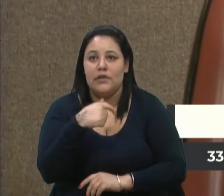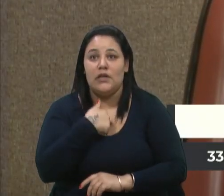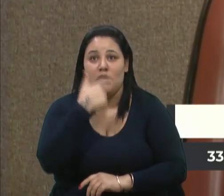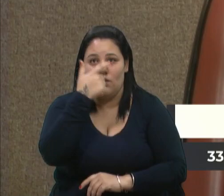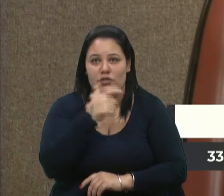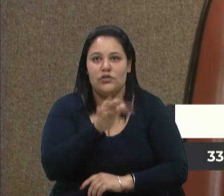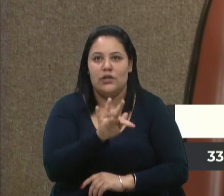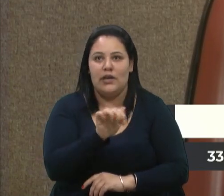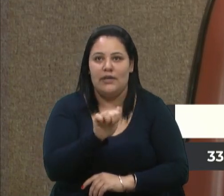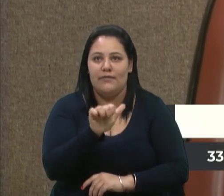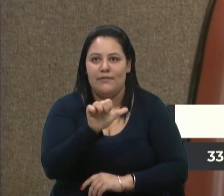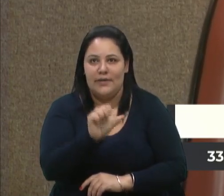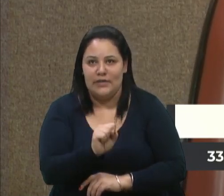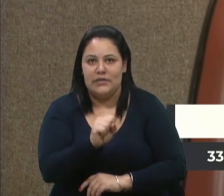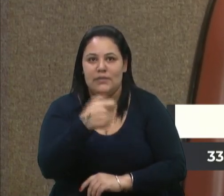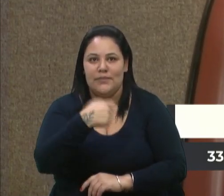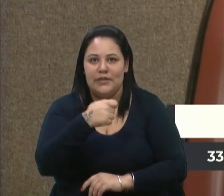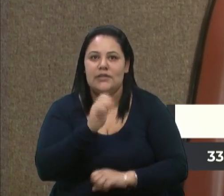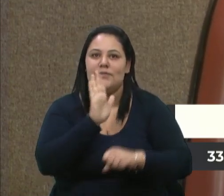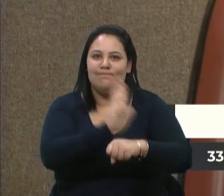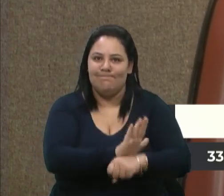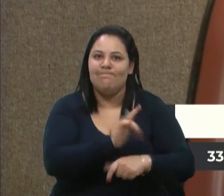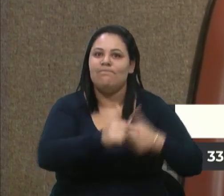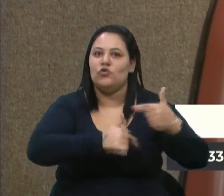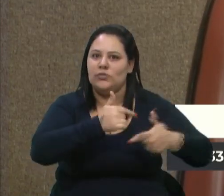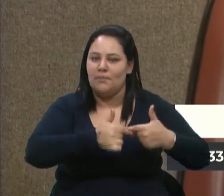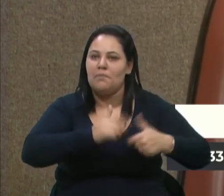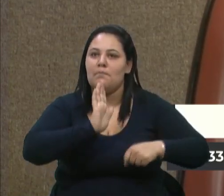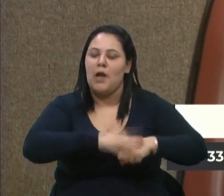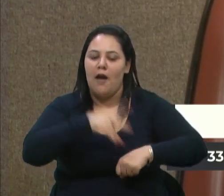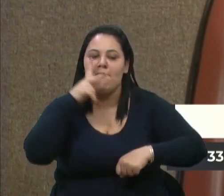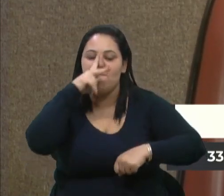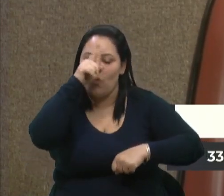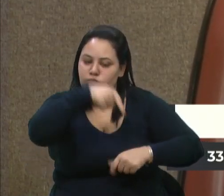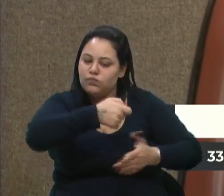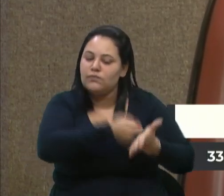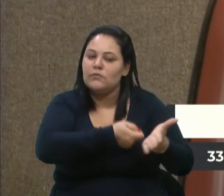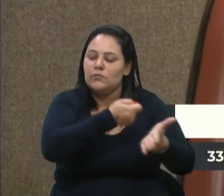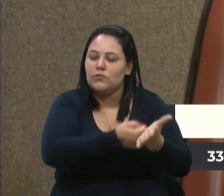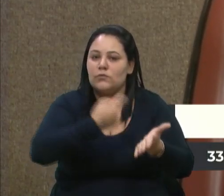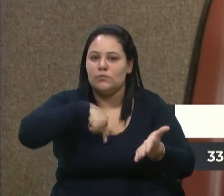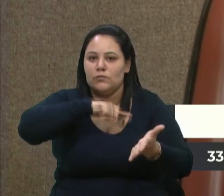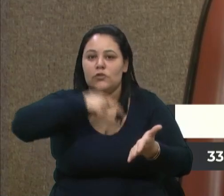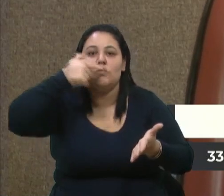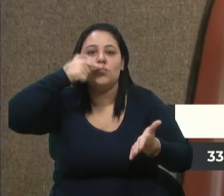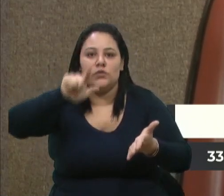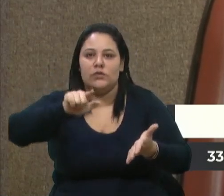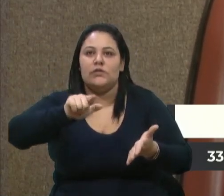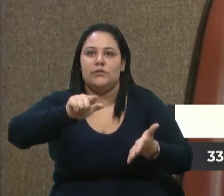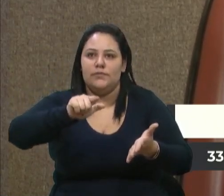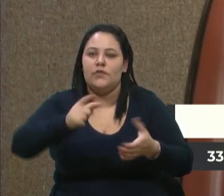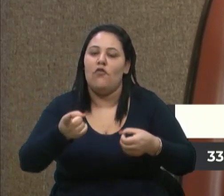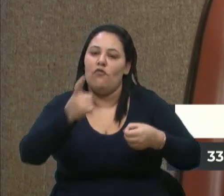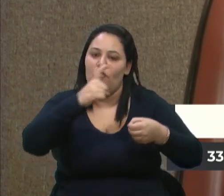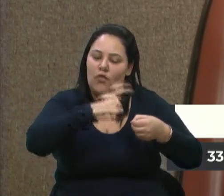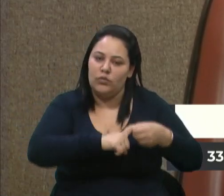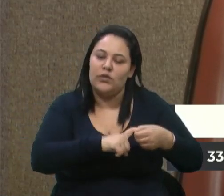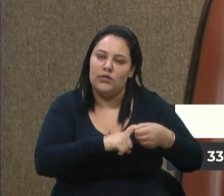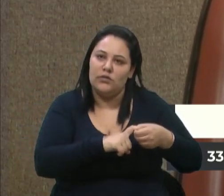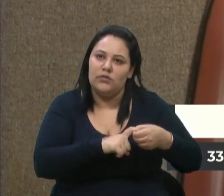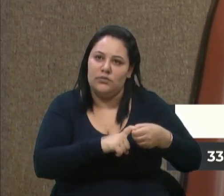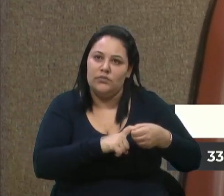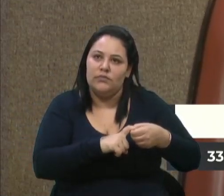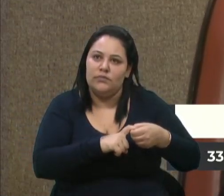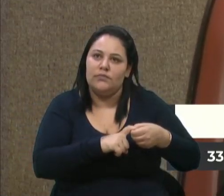com mais força nessa batalha, né, de a gente conseguir retornar essas pessoas